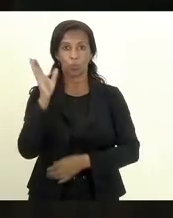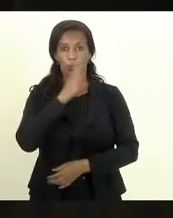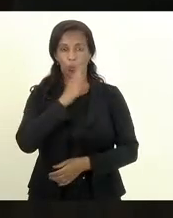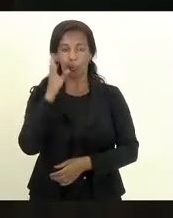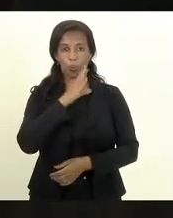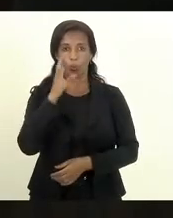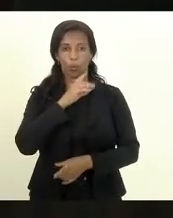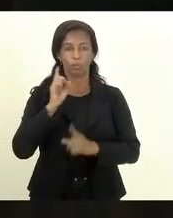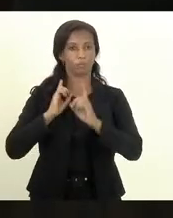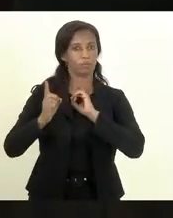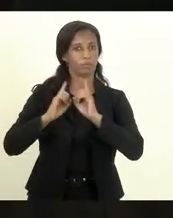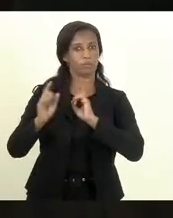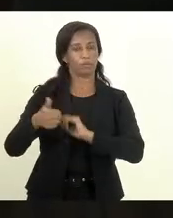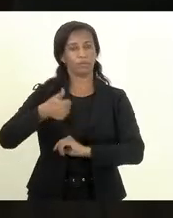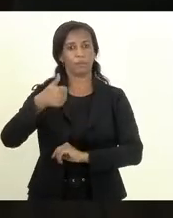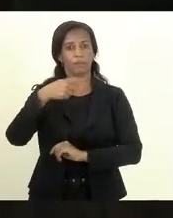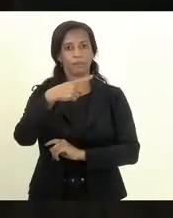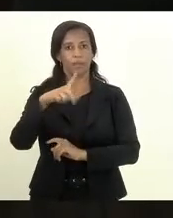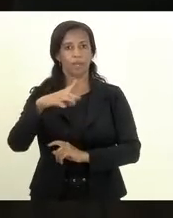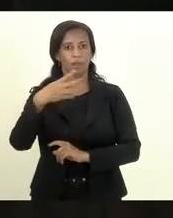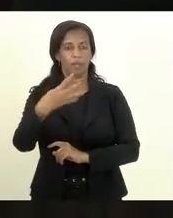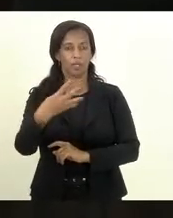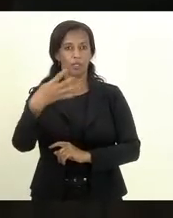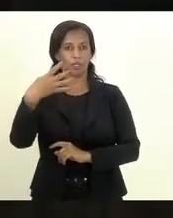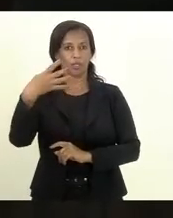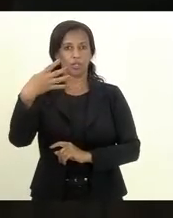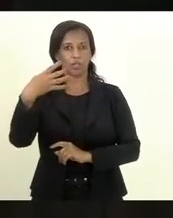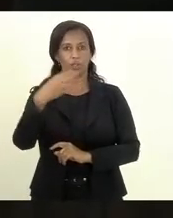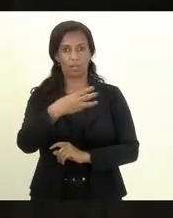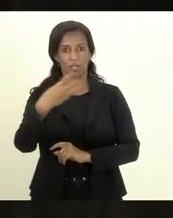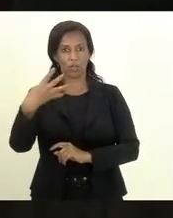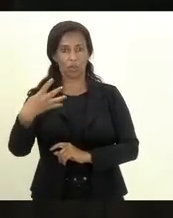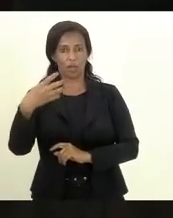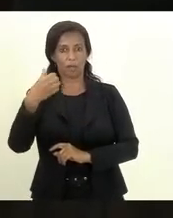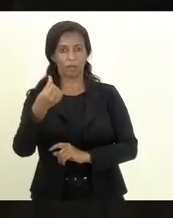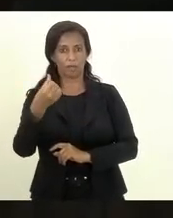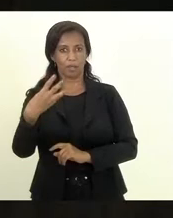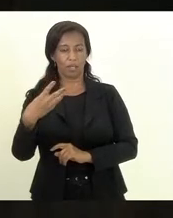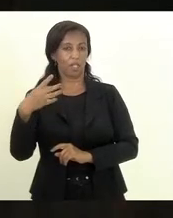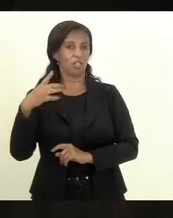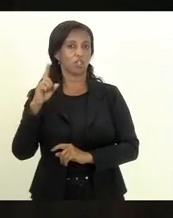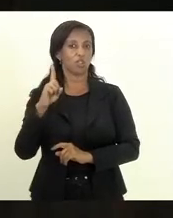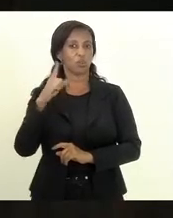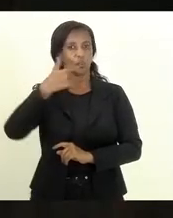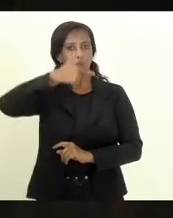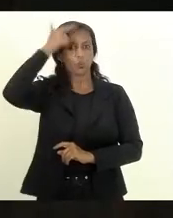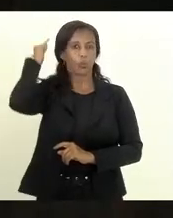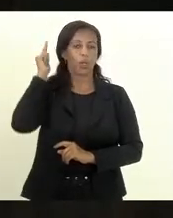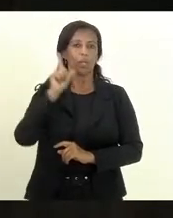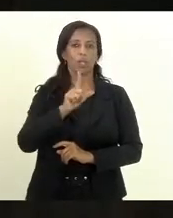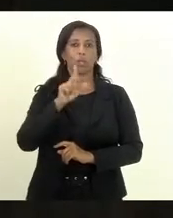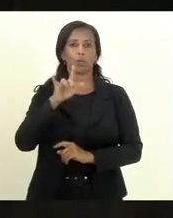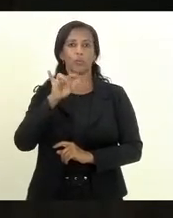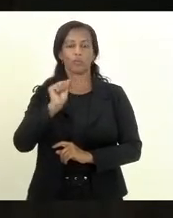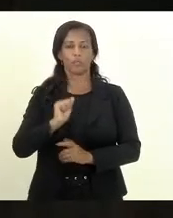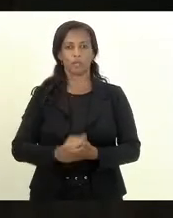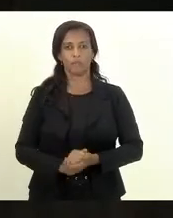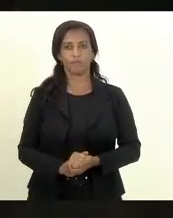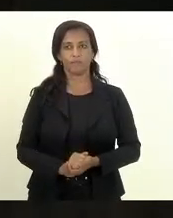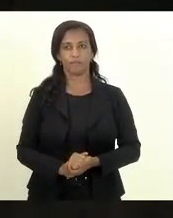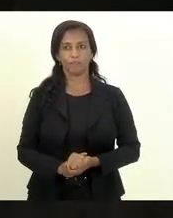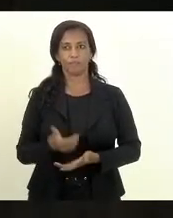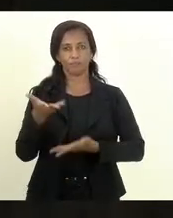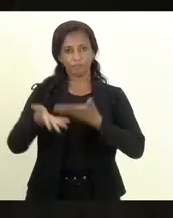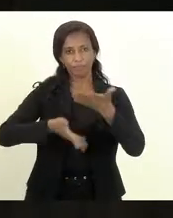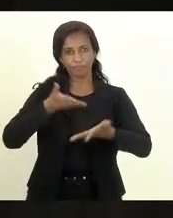regime de urgência e discussão única, projeto de lei 3463 de 20, de autoria dos deputados Luiz Paulo e Lucinha, que disciplina a participação